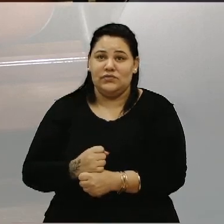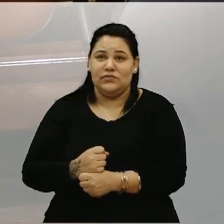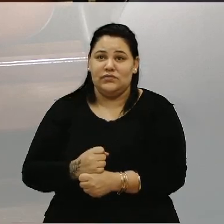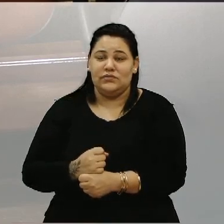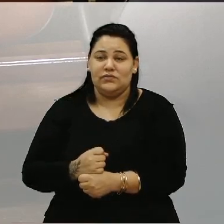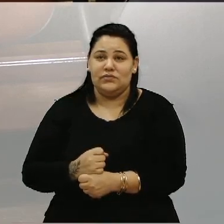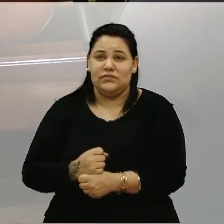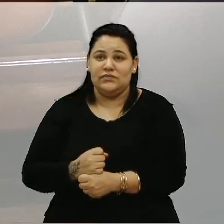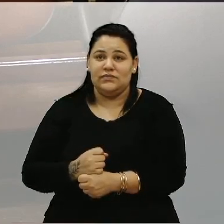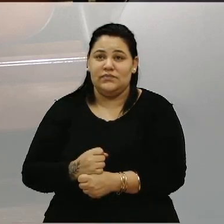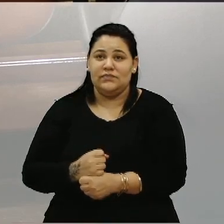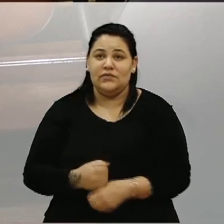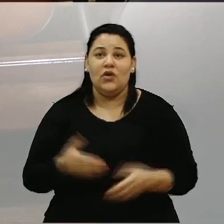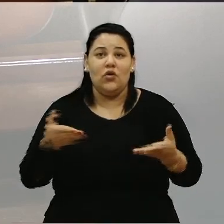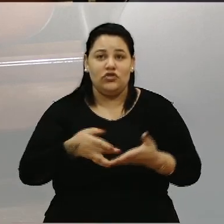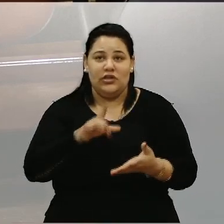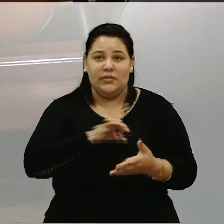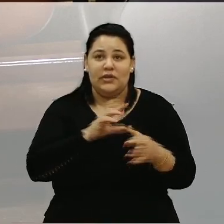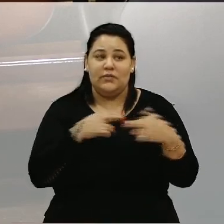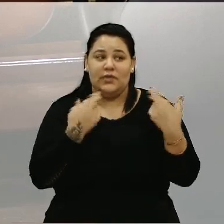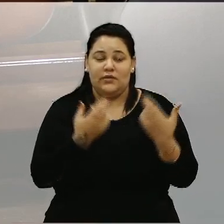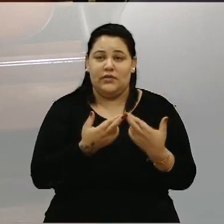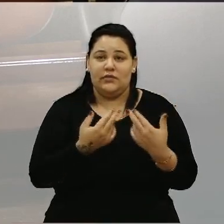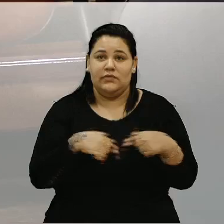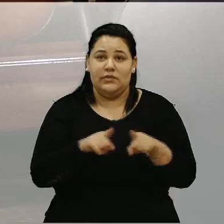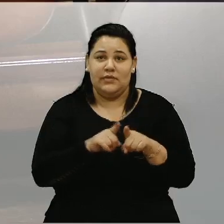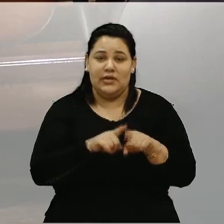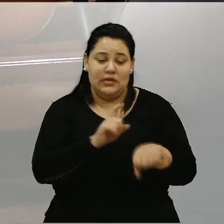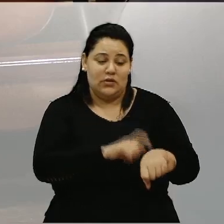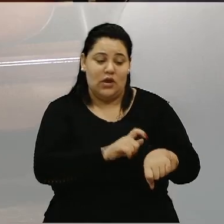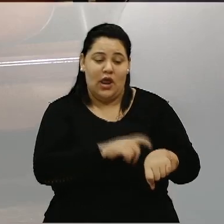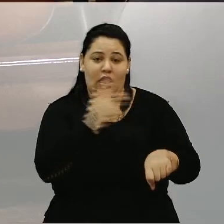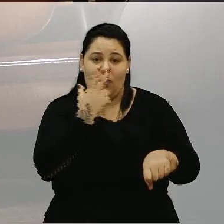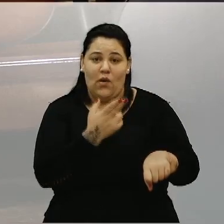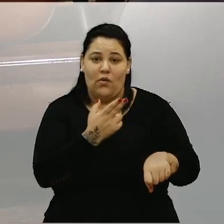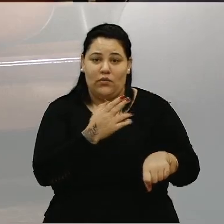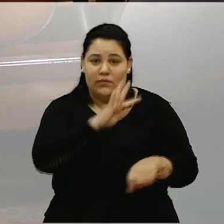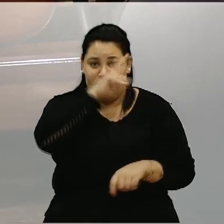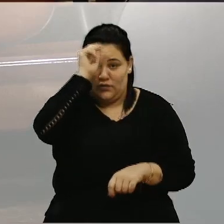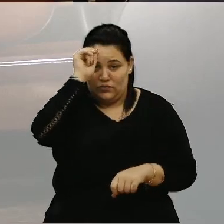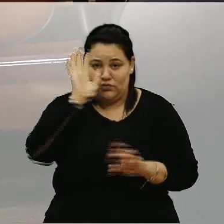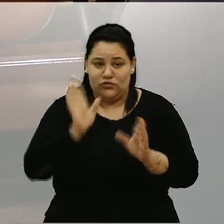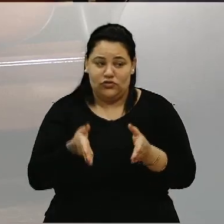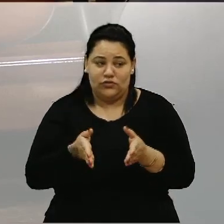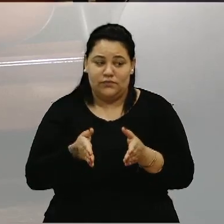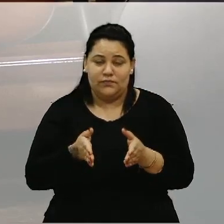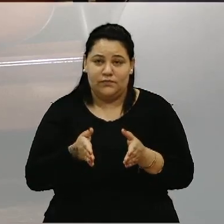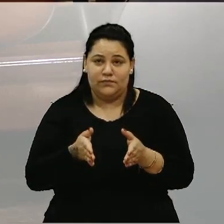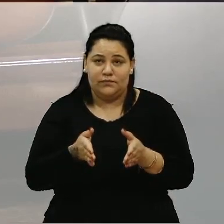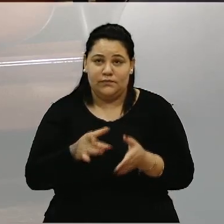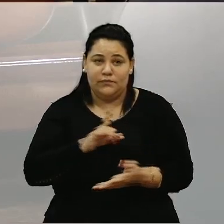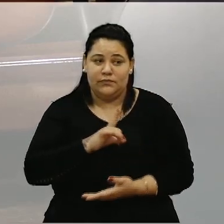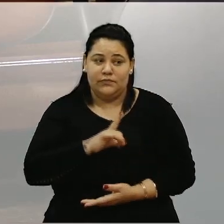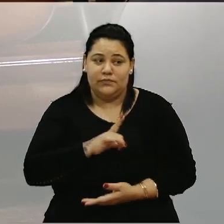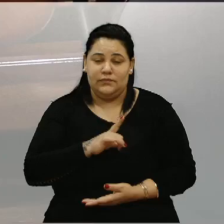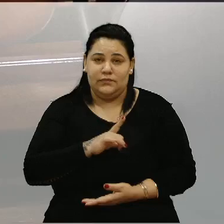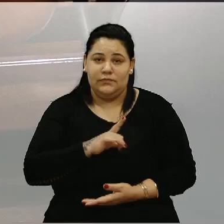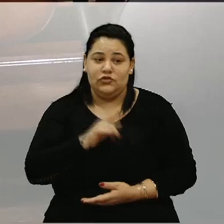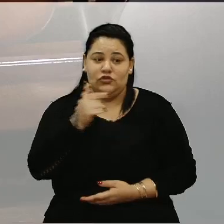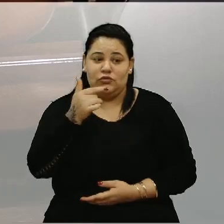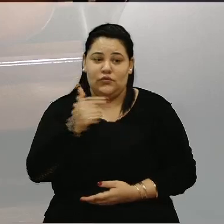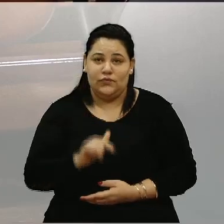Aí, hoje era para ter uma reunião a esse horário na prefeitura, foi desmarcado. Tá o imbróglio do Hospital Pompeia de